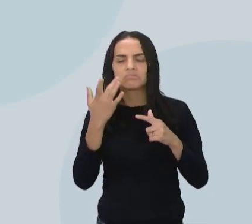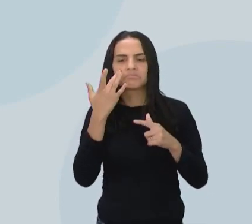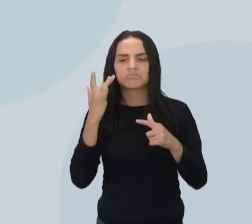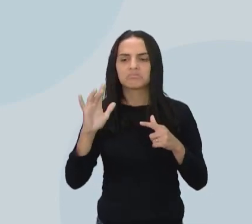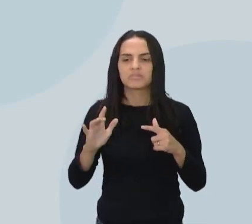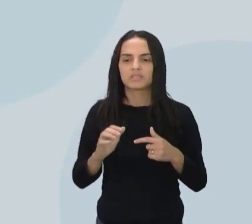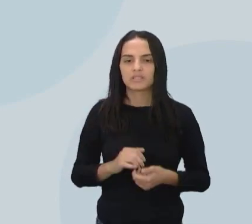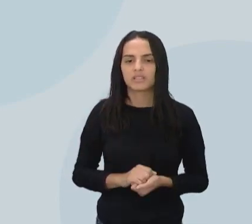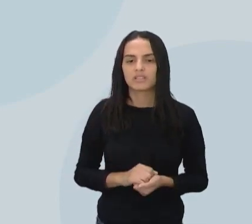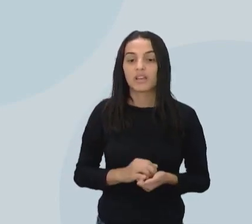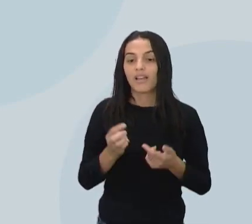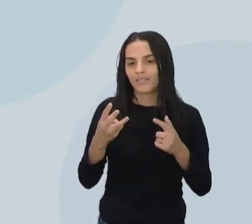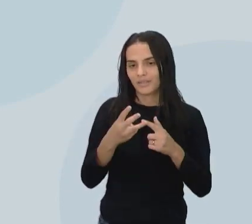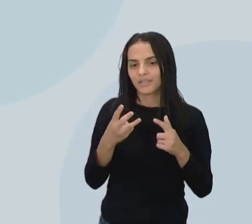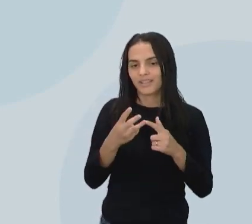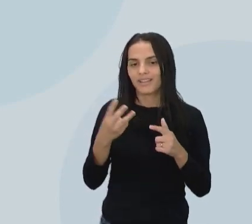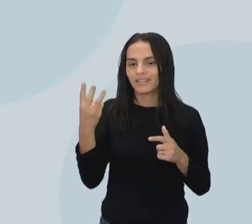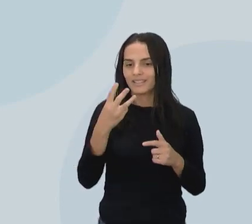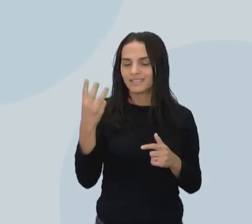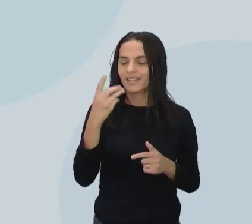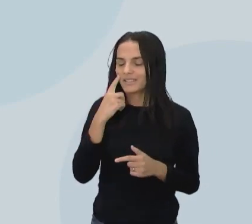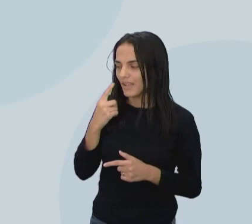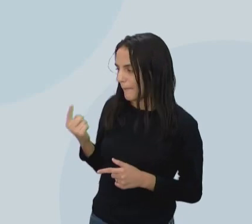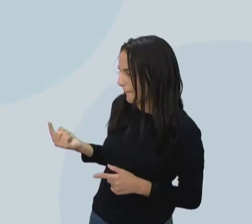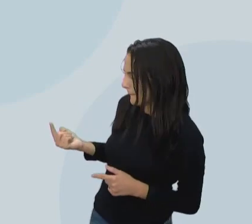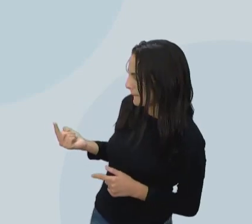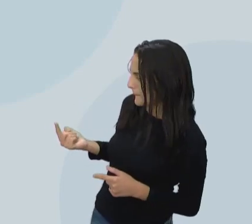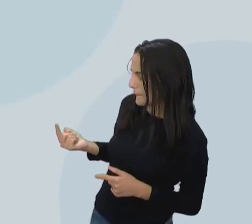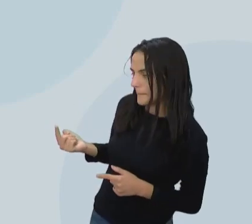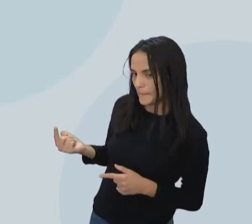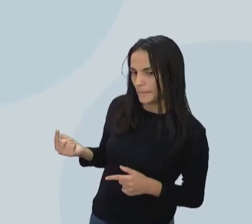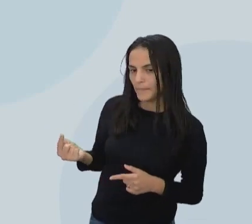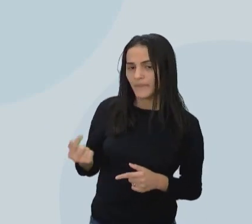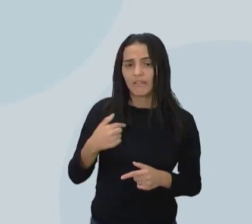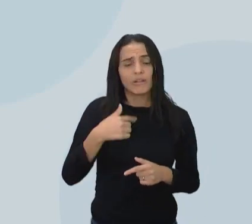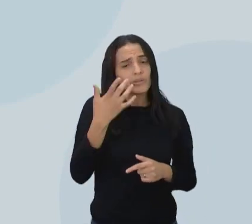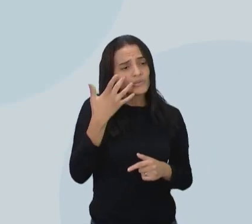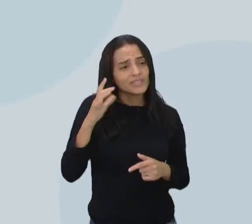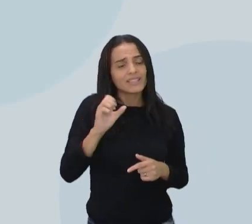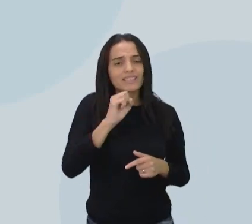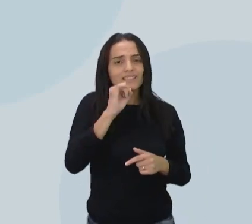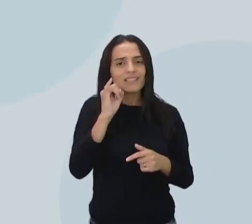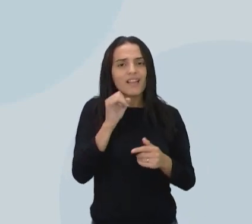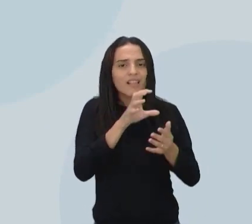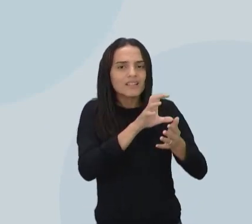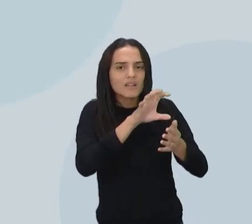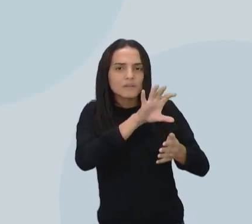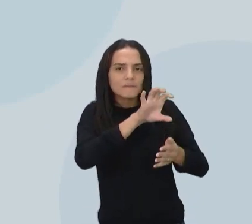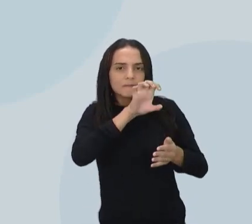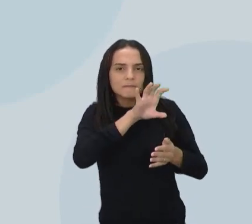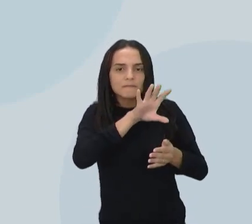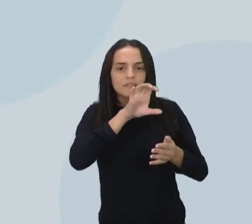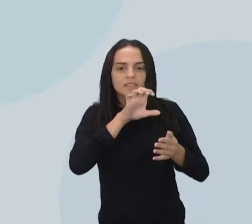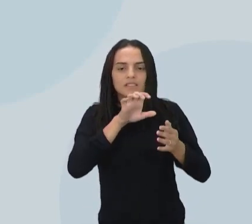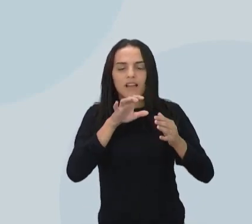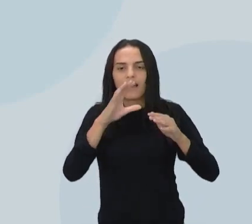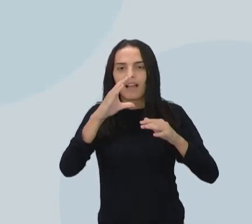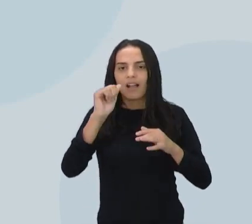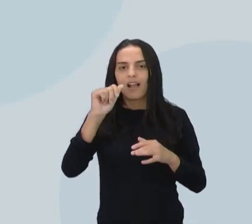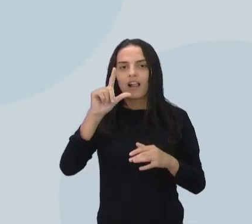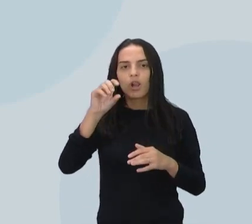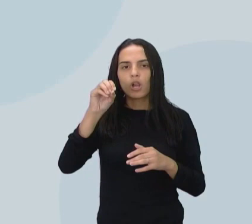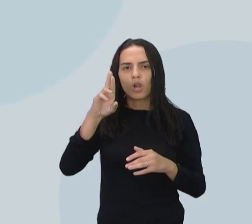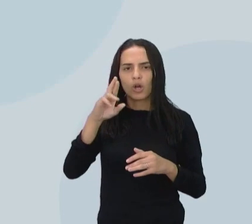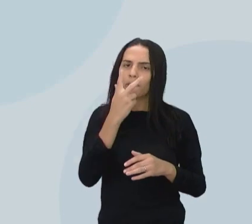coisa que é muito comum aqui no Brasil, são essas telhas. E eu não sei se ela retém calor. Eu lembro que quando a gente entra num lugar que tem essas telhas, fica muito